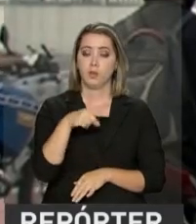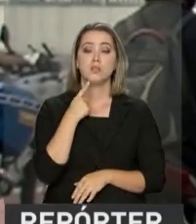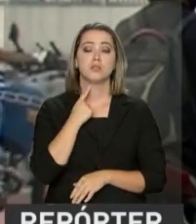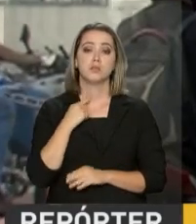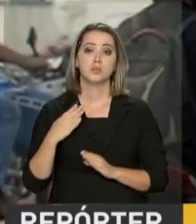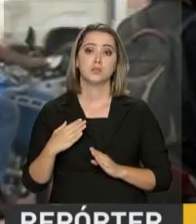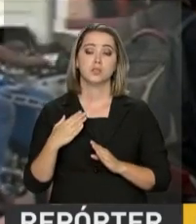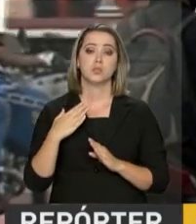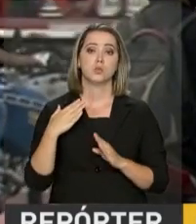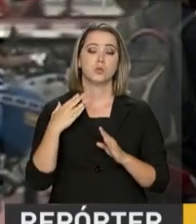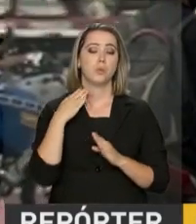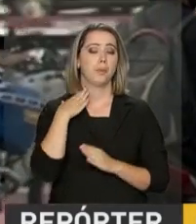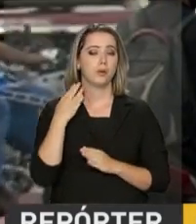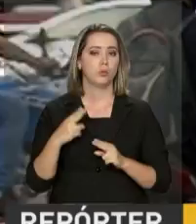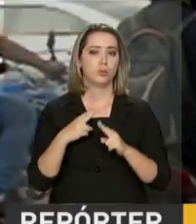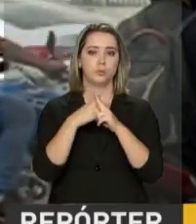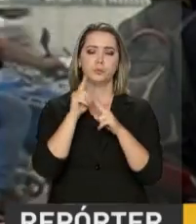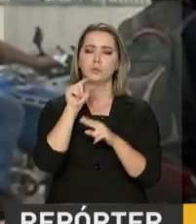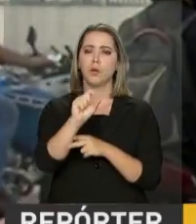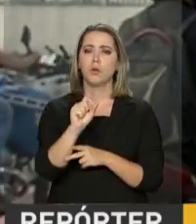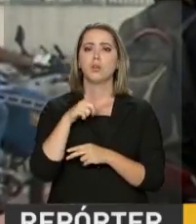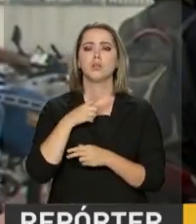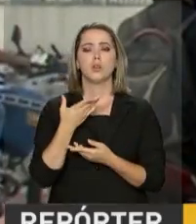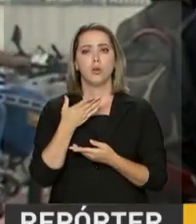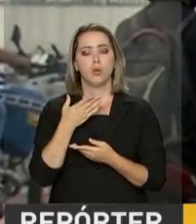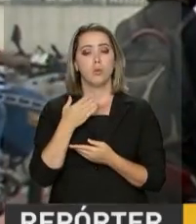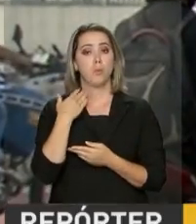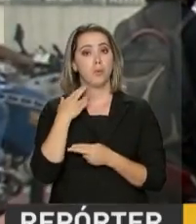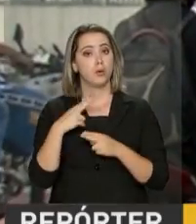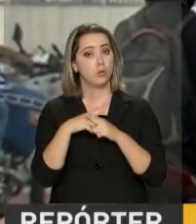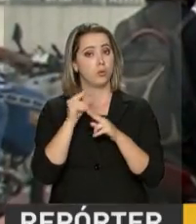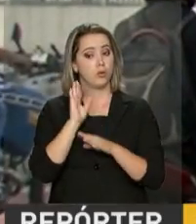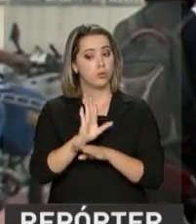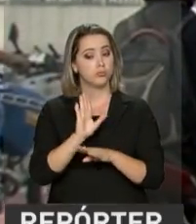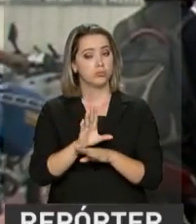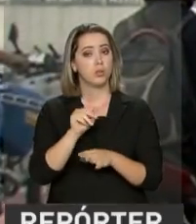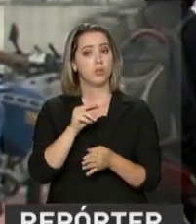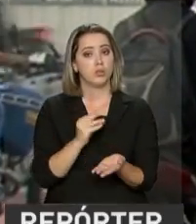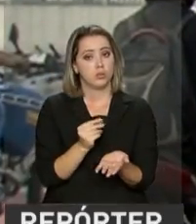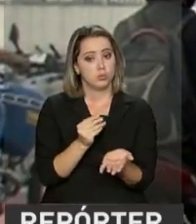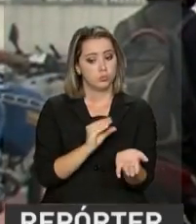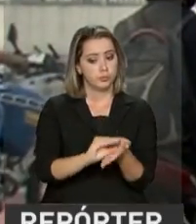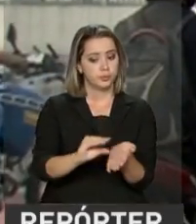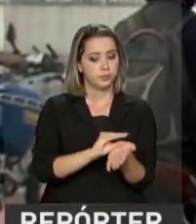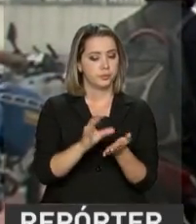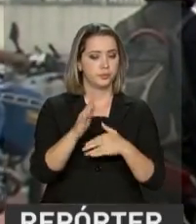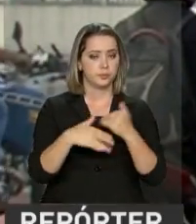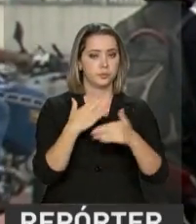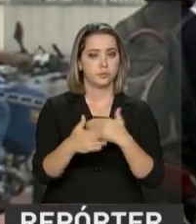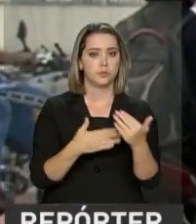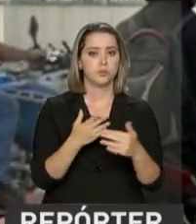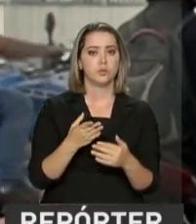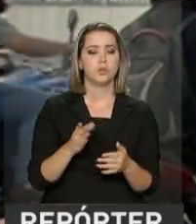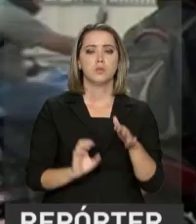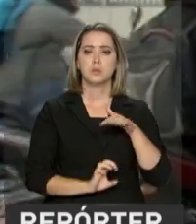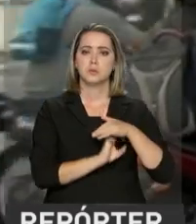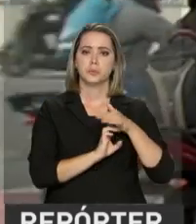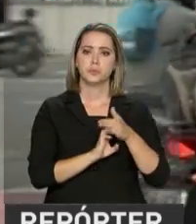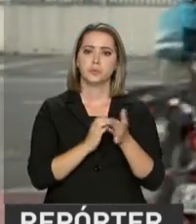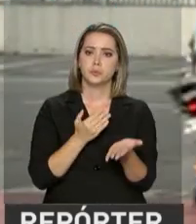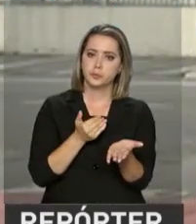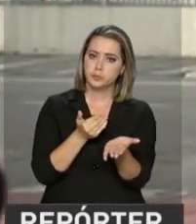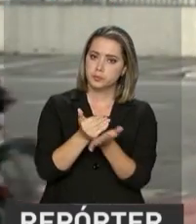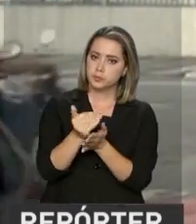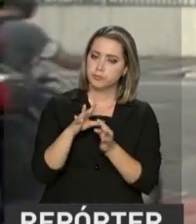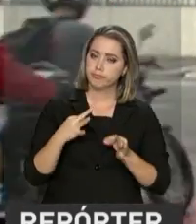Caixa Econômica Federal. E para isso, o banco vai investir em plataformas e projetos desenvolvidos por startups, que são pequenas empresas